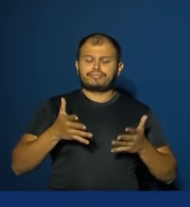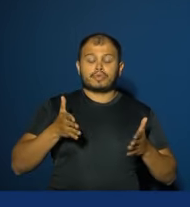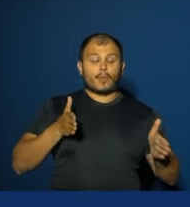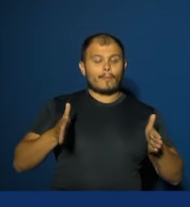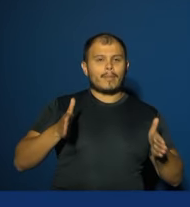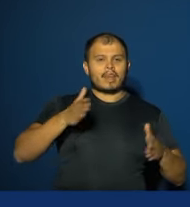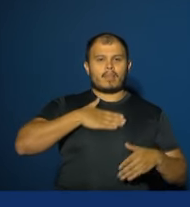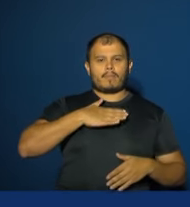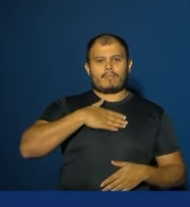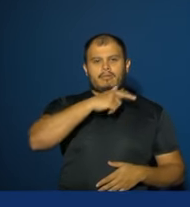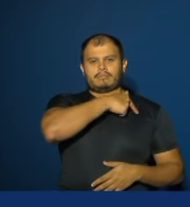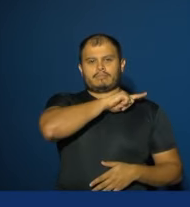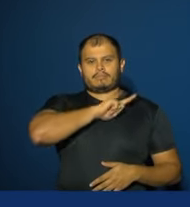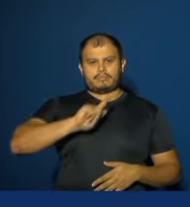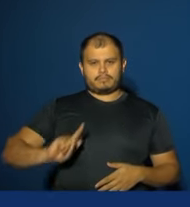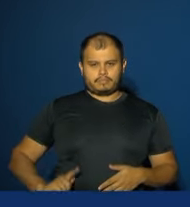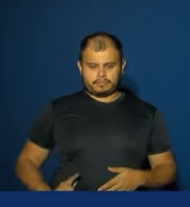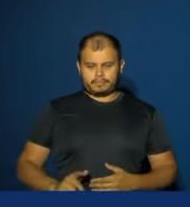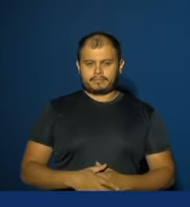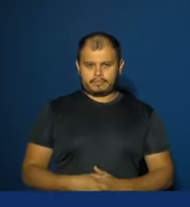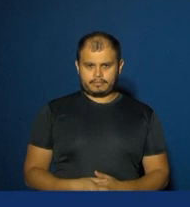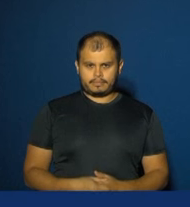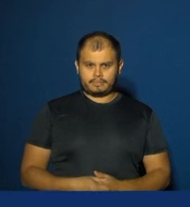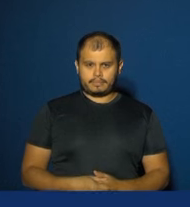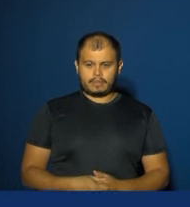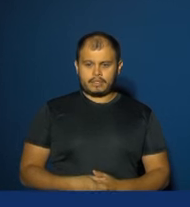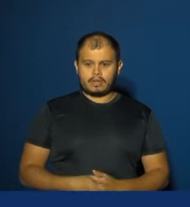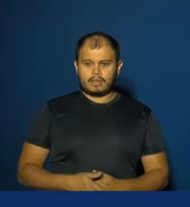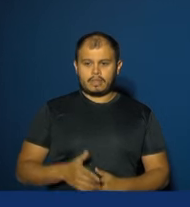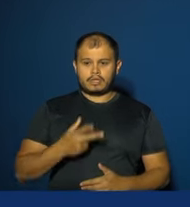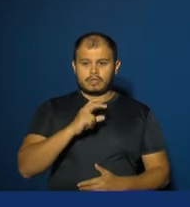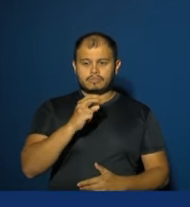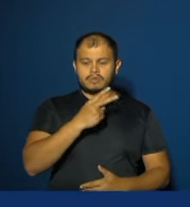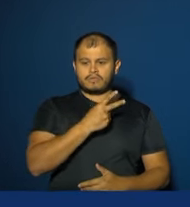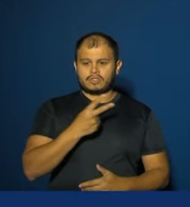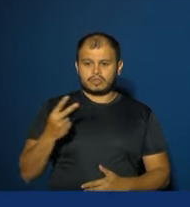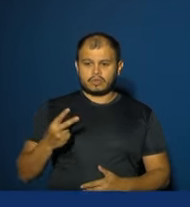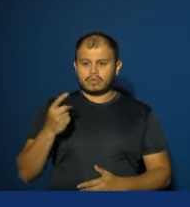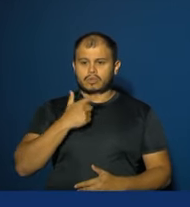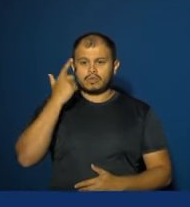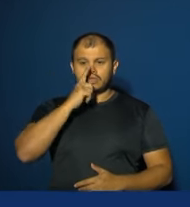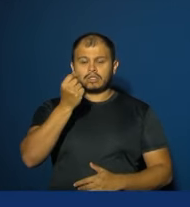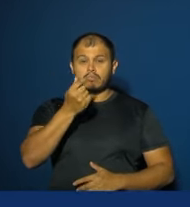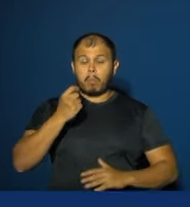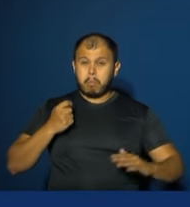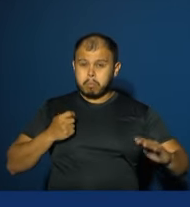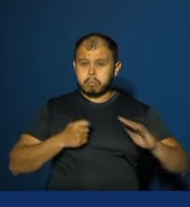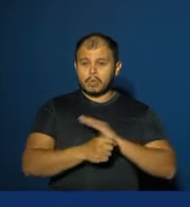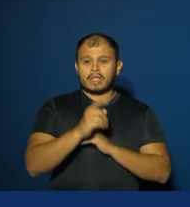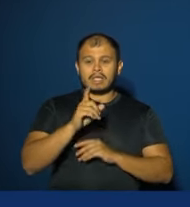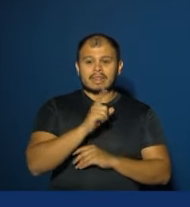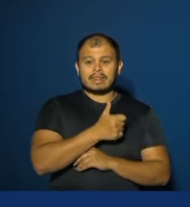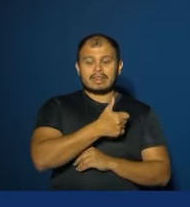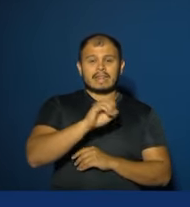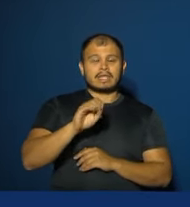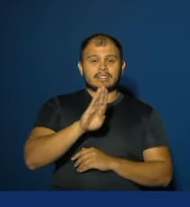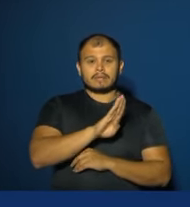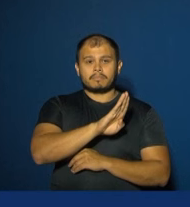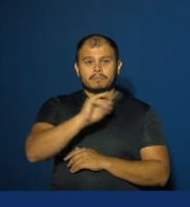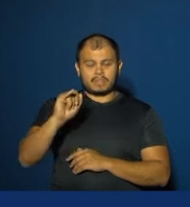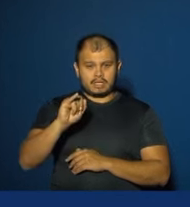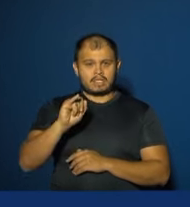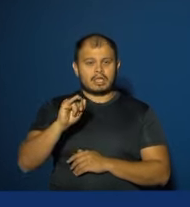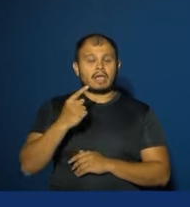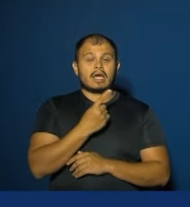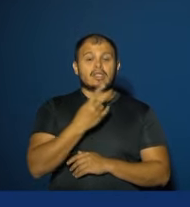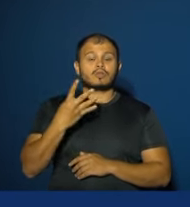fui governador. E eu deixei em 2022 com o maior investimento da história da Bahia, 10 bilhões,